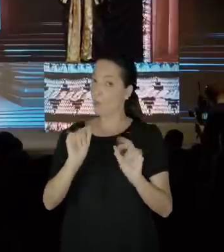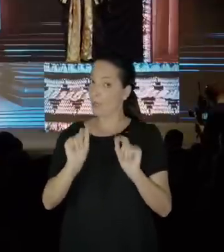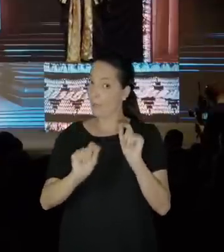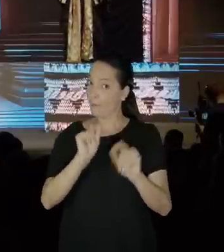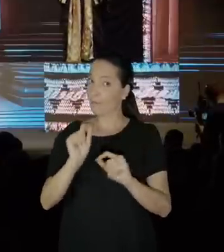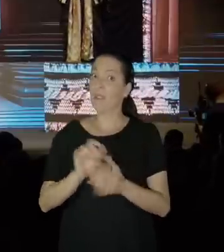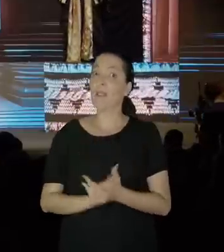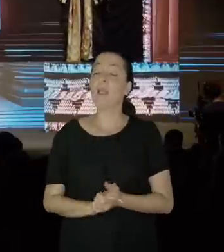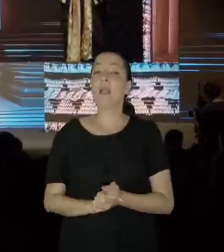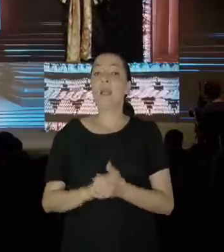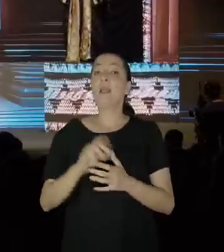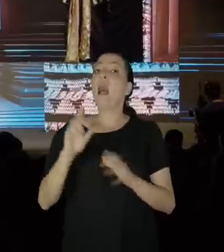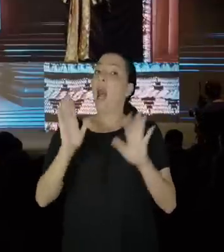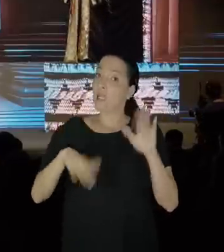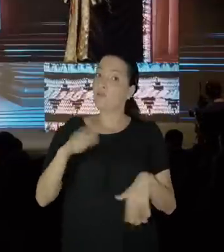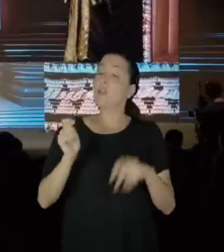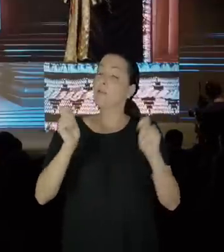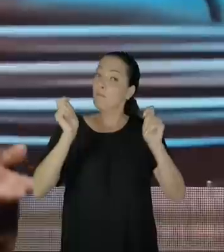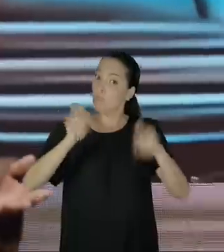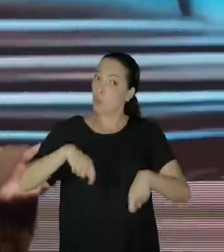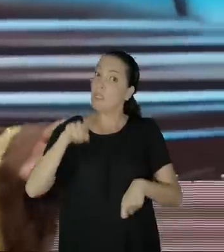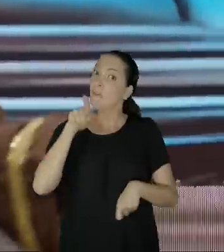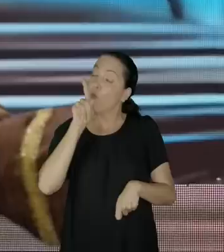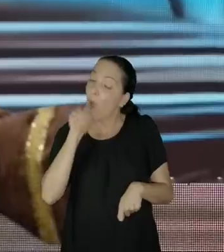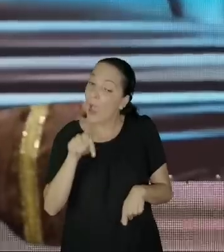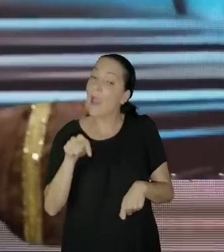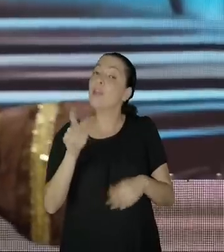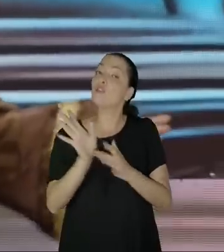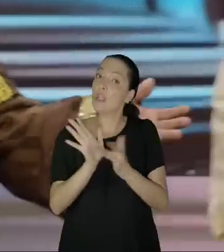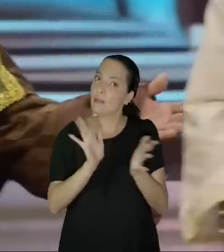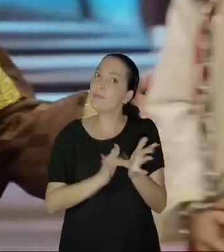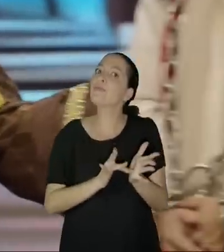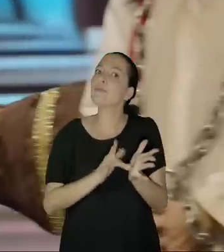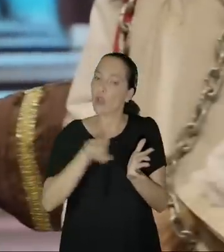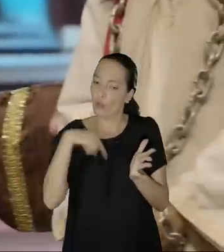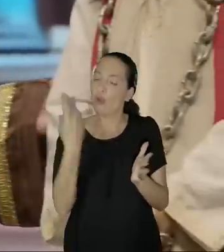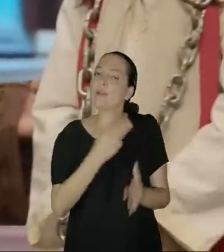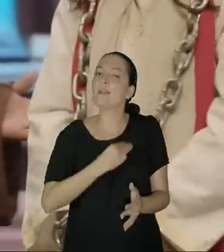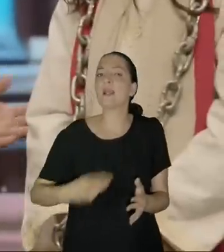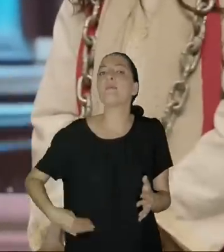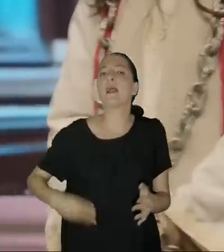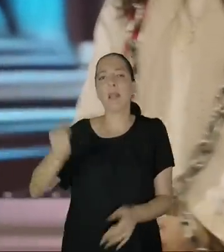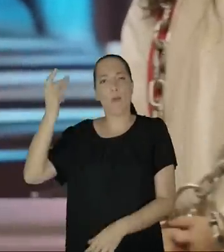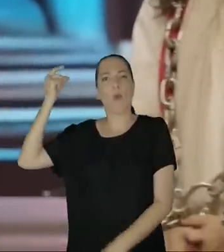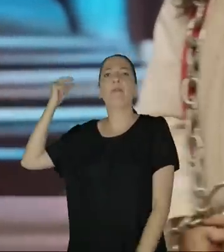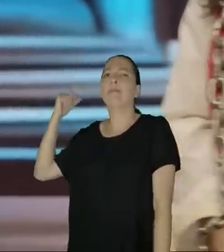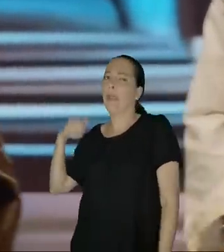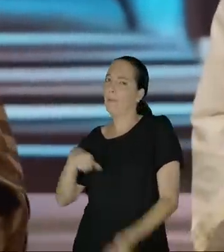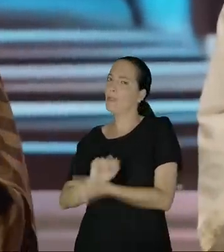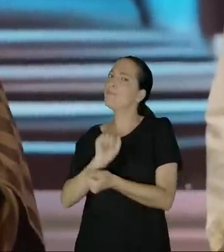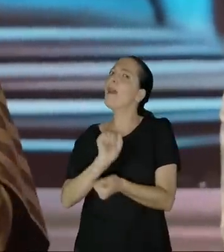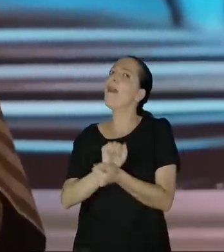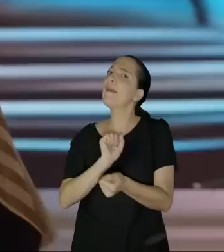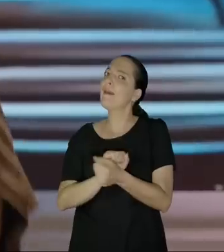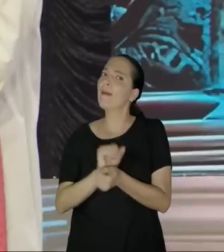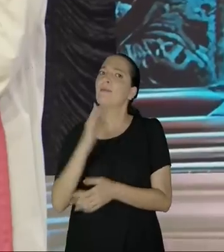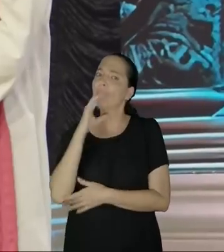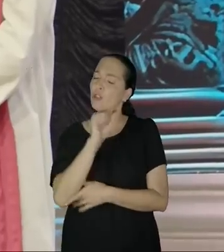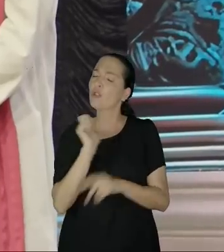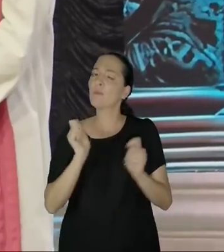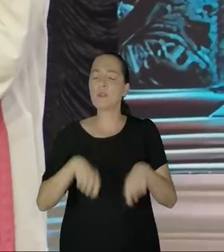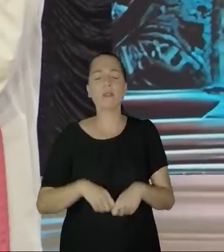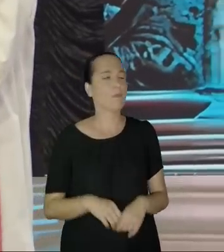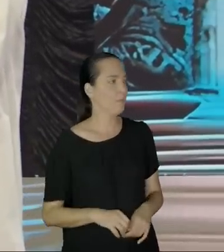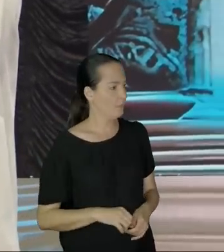de que Jesus de Nazaré seja de fato o Messias que o nosso povo tanto espera. Mestre